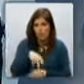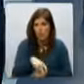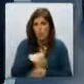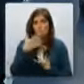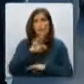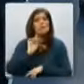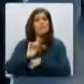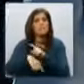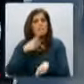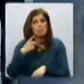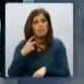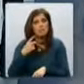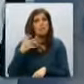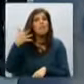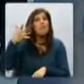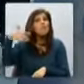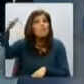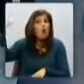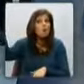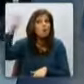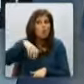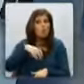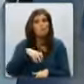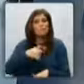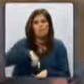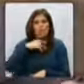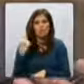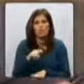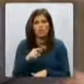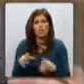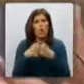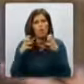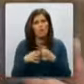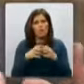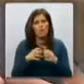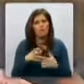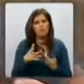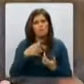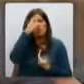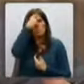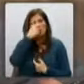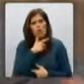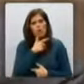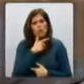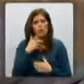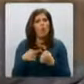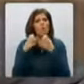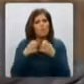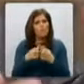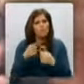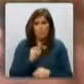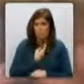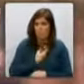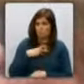mas sempre vindas do exterior. E, portanto, temos uma grande convivência, uma grande, vou lá, história de convivência e somos